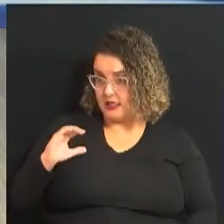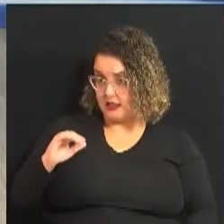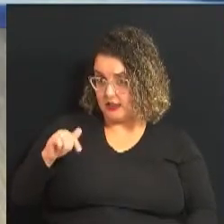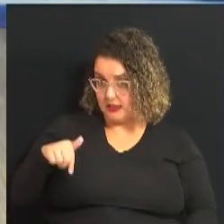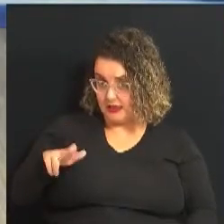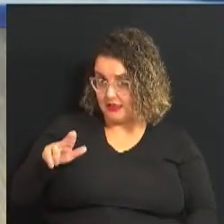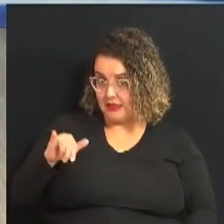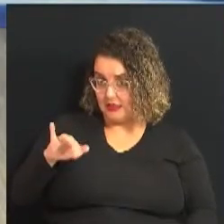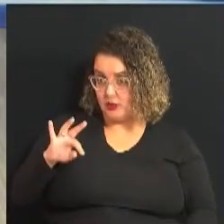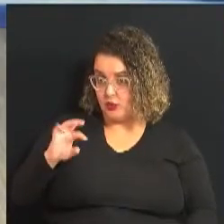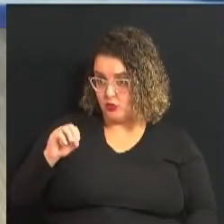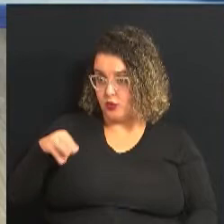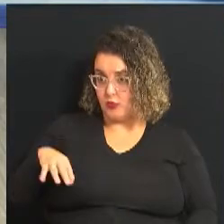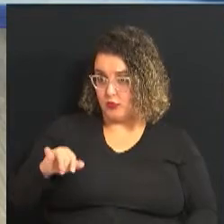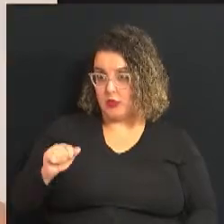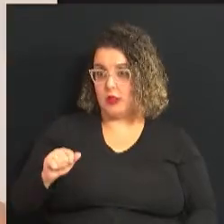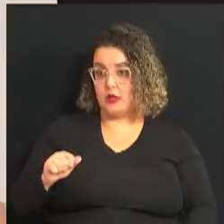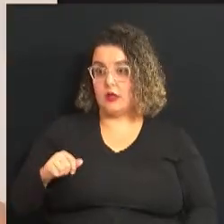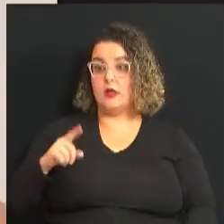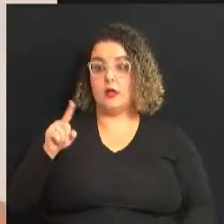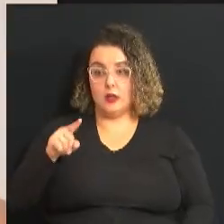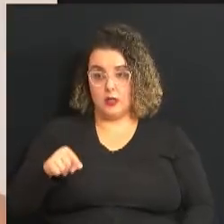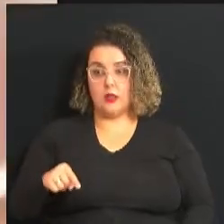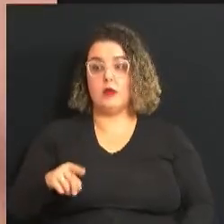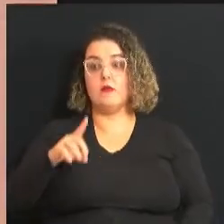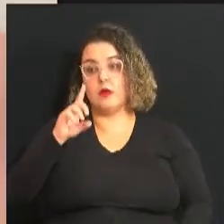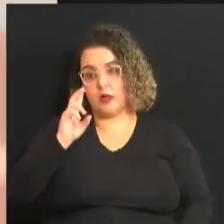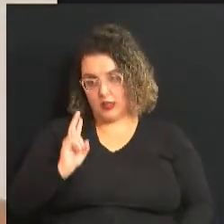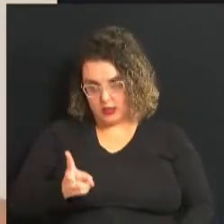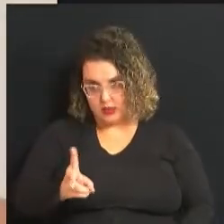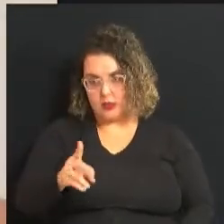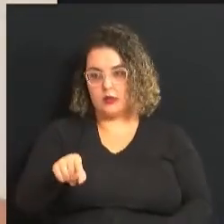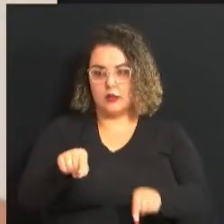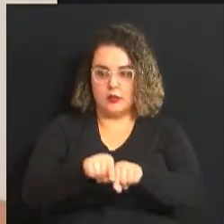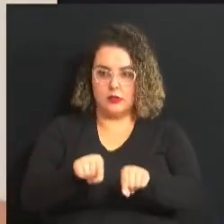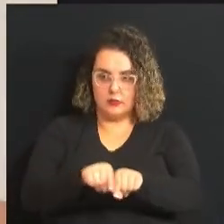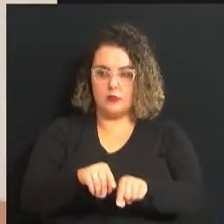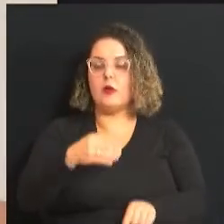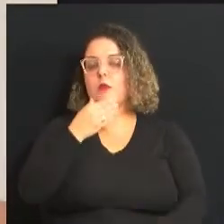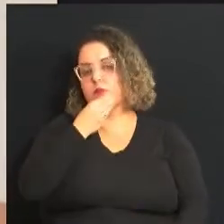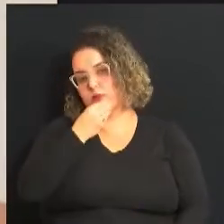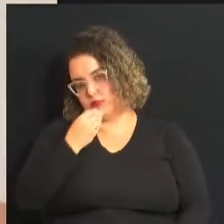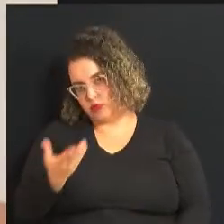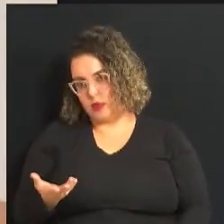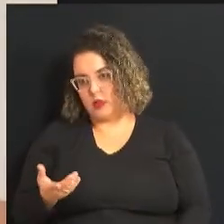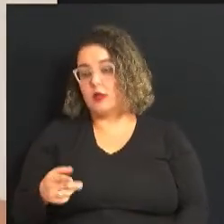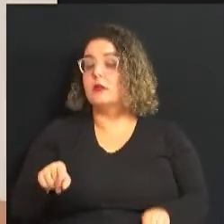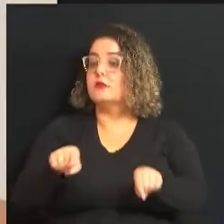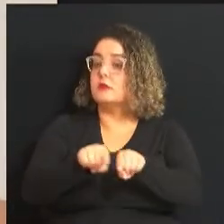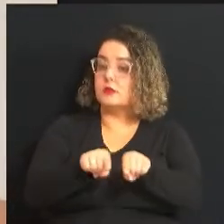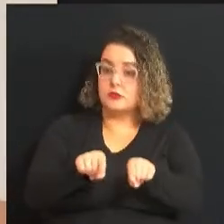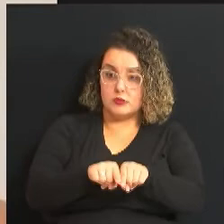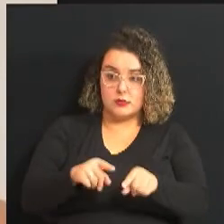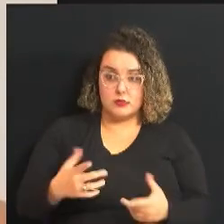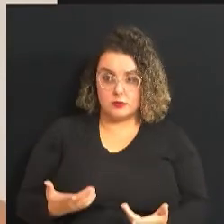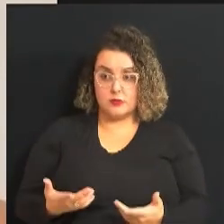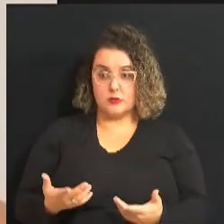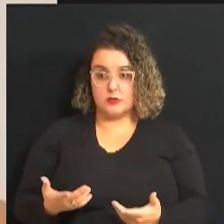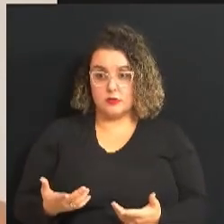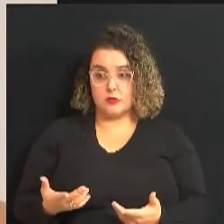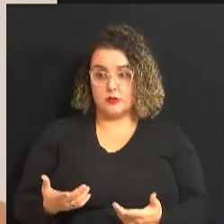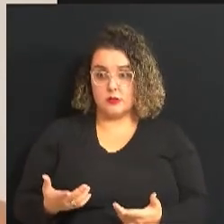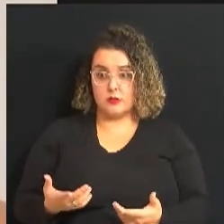Isso, e a vasectomia seria a contracepção definitiva masculina. Que também não tem O como único voltar atrás, método, né, doutora?